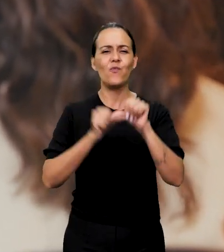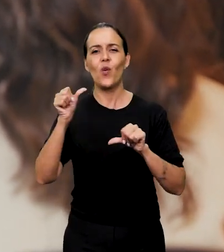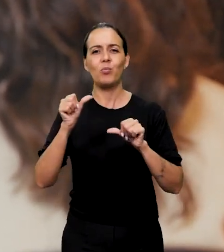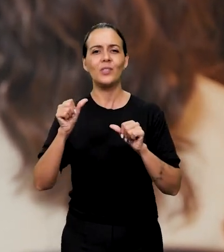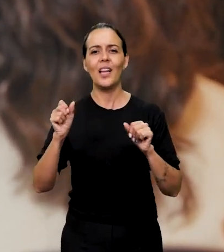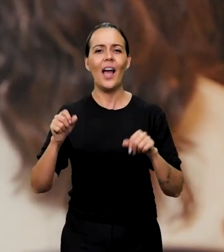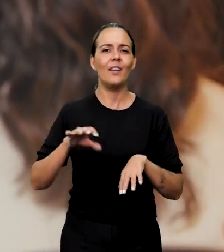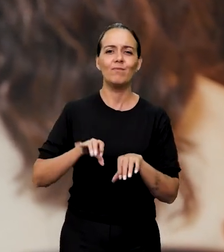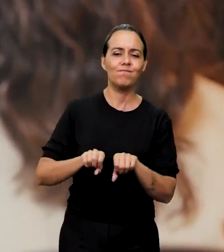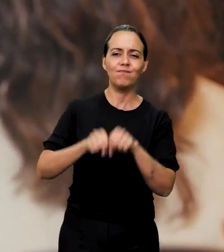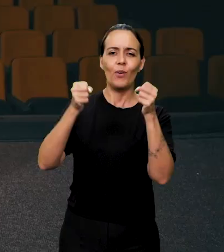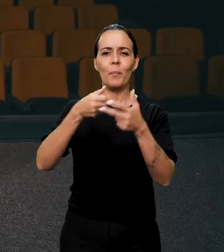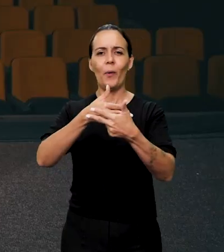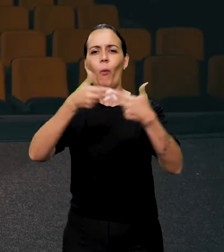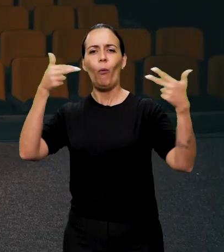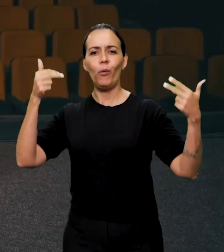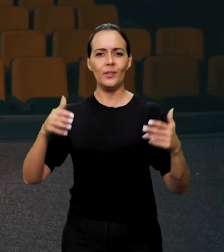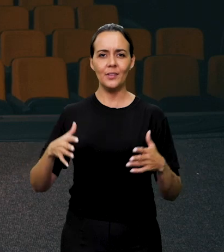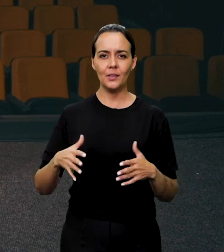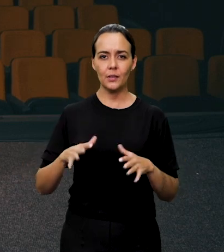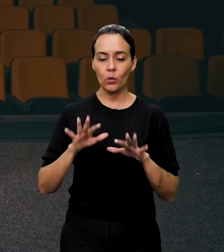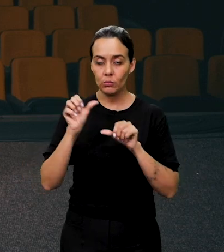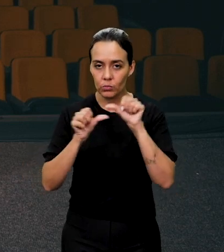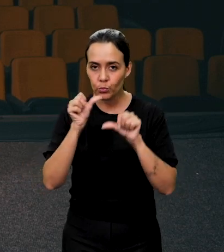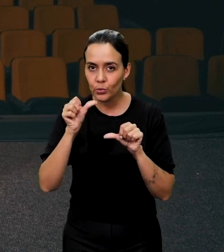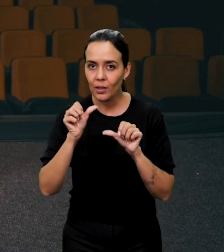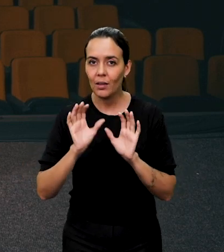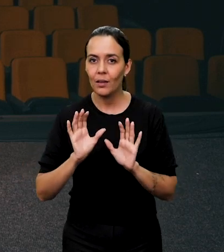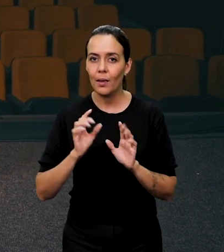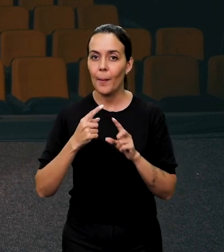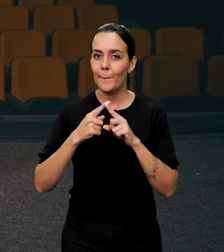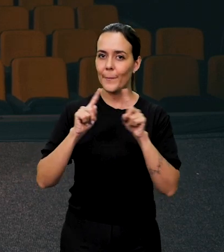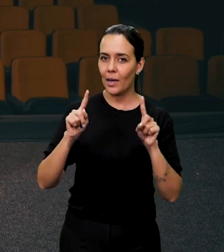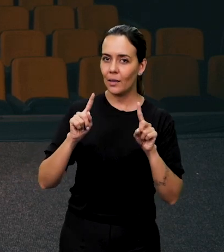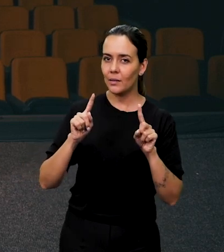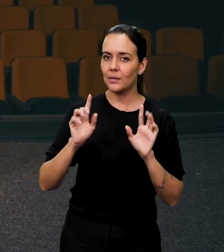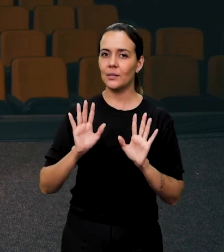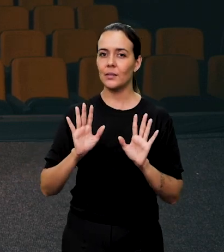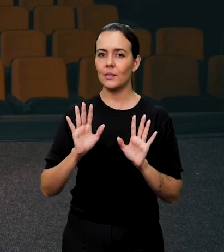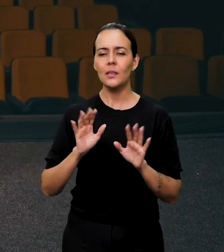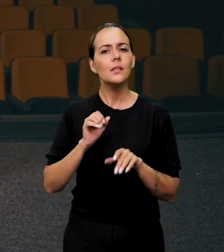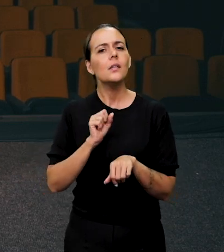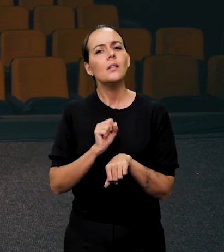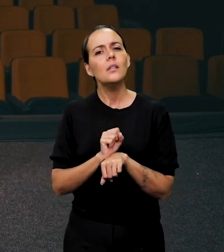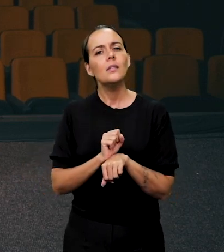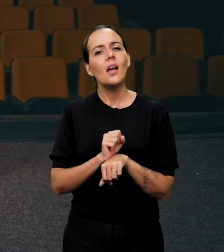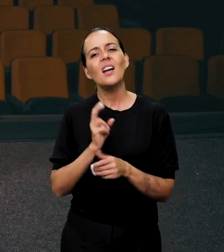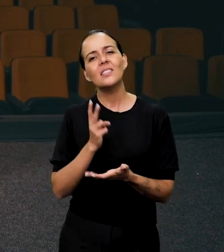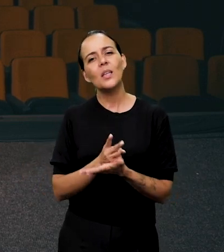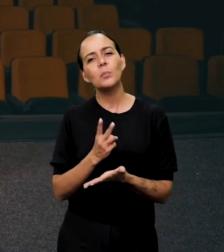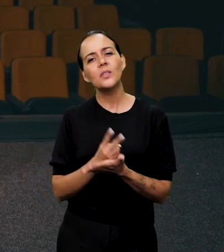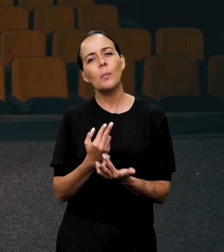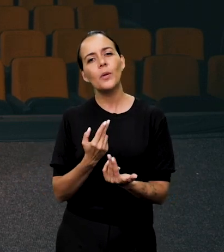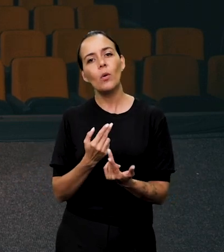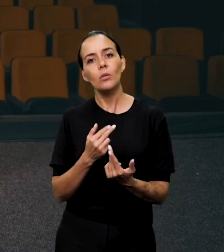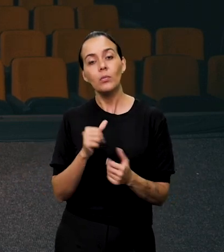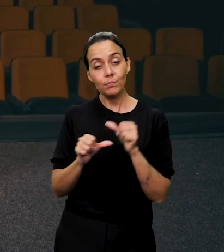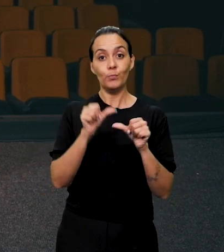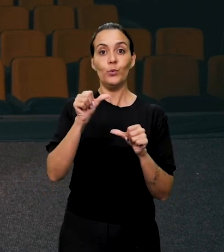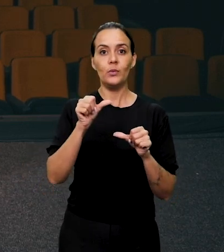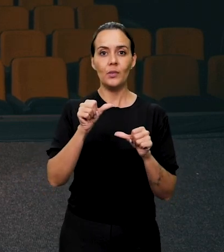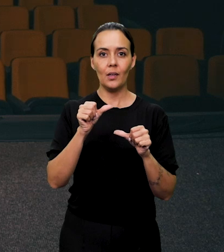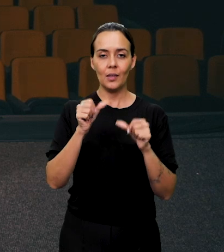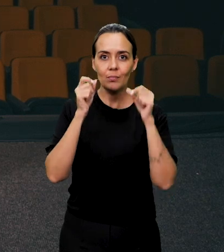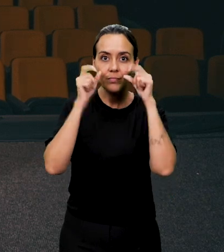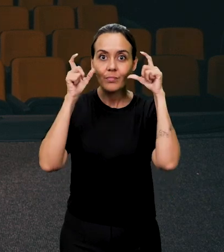cima, entendeu? Entendeu? E isso tem uma coisa, né? Então. Essa coisa de você não fazer o esperado, eu acho que o ser humano ele tem um gostinho